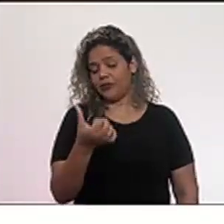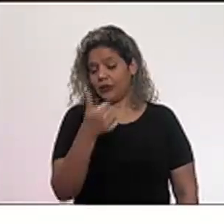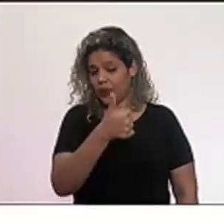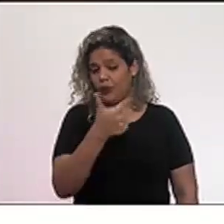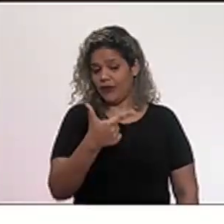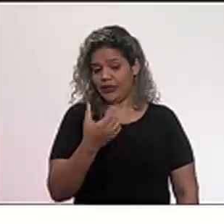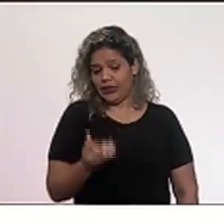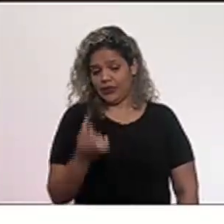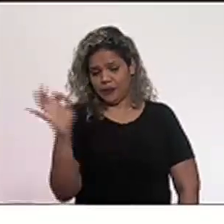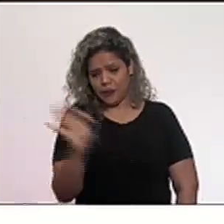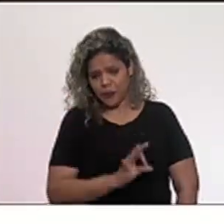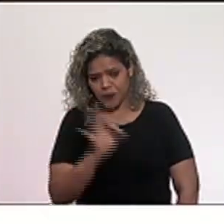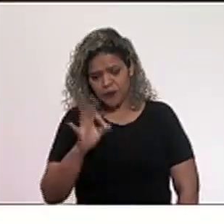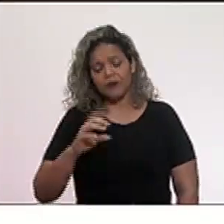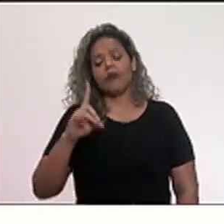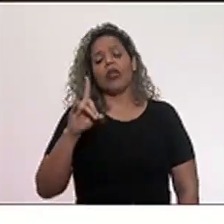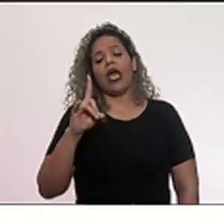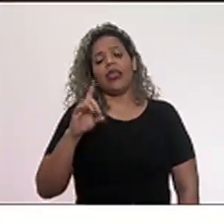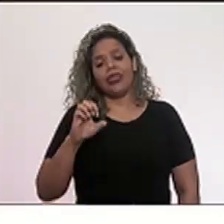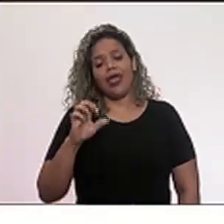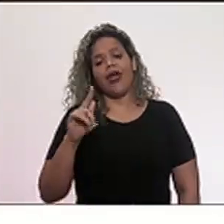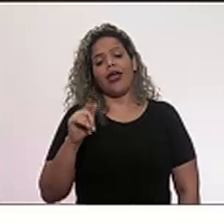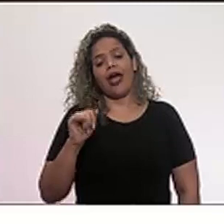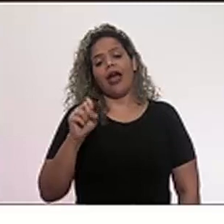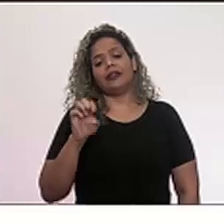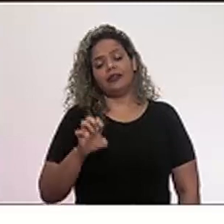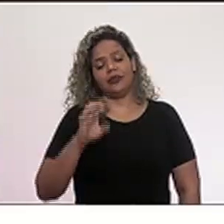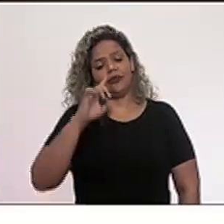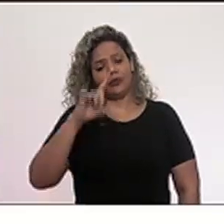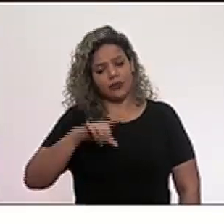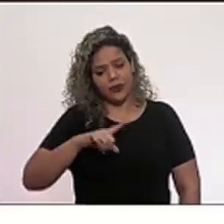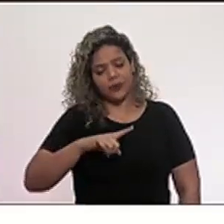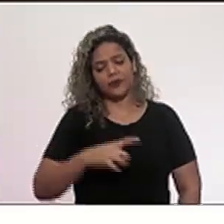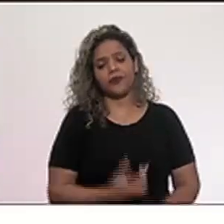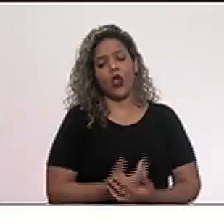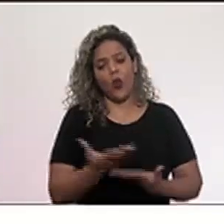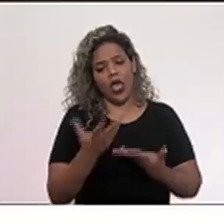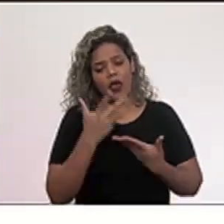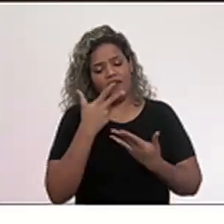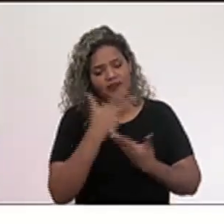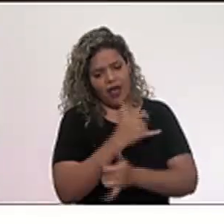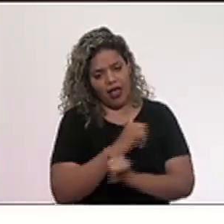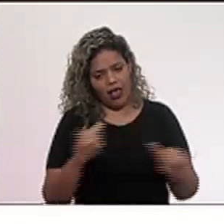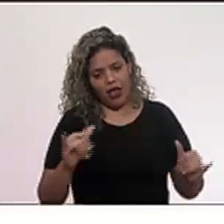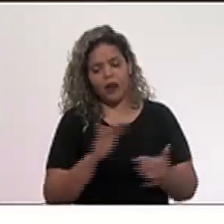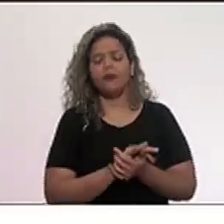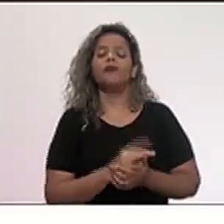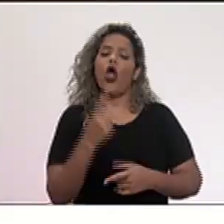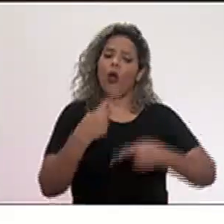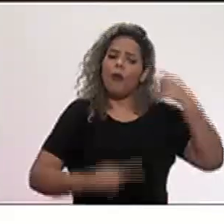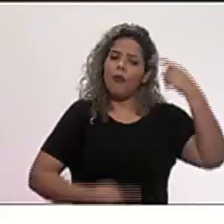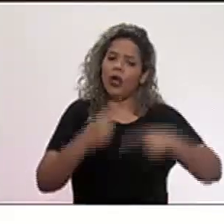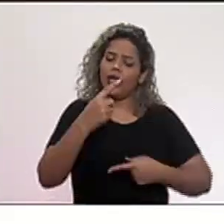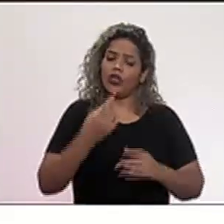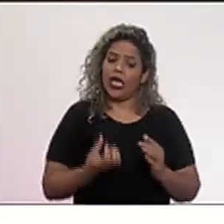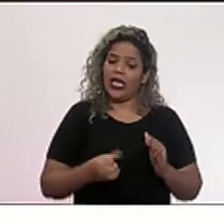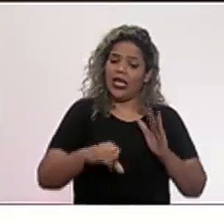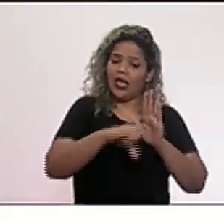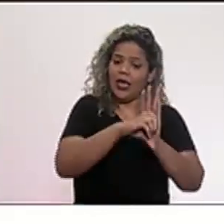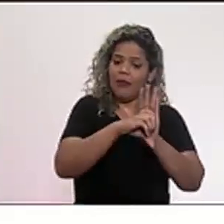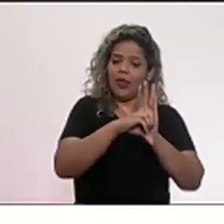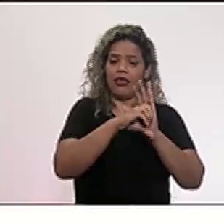126% que o Degase tem enfrentado. Quero dizer, senhor presidente, que a política criminal no